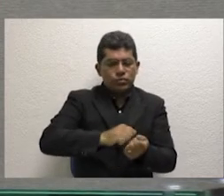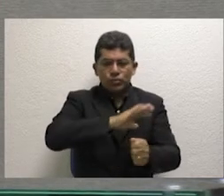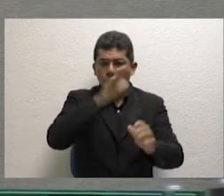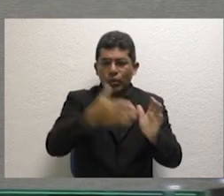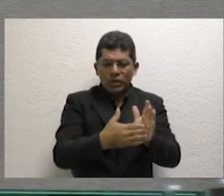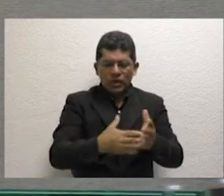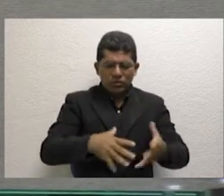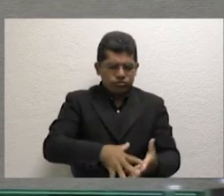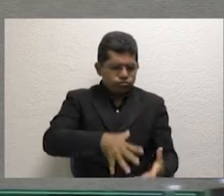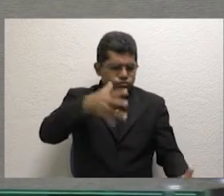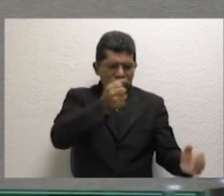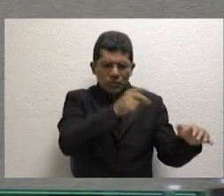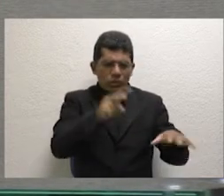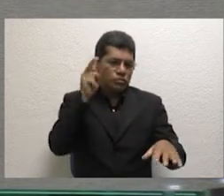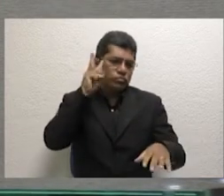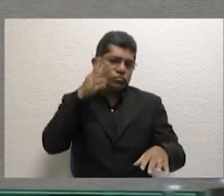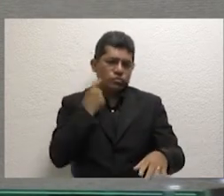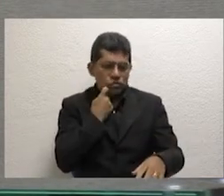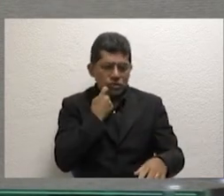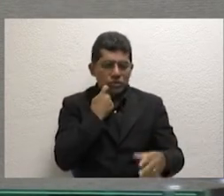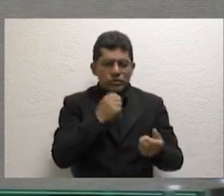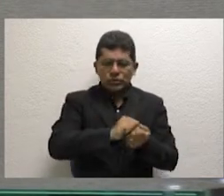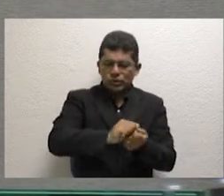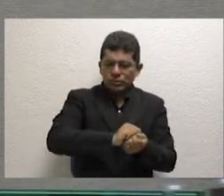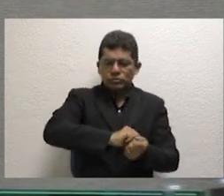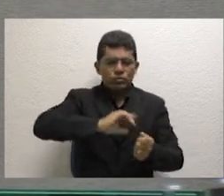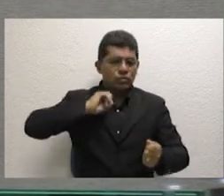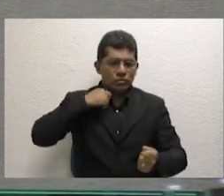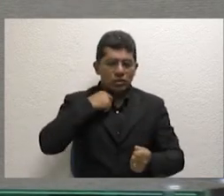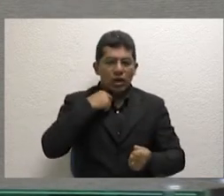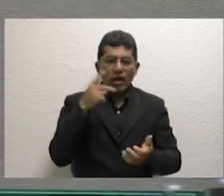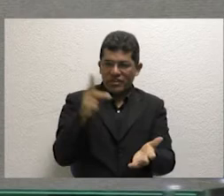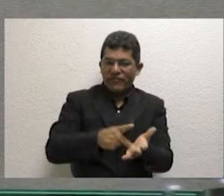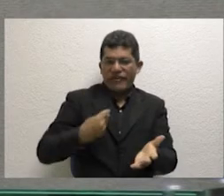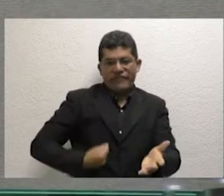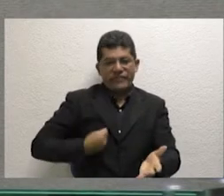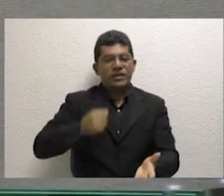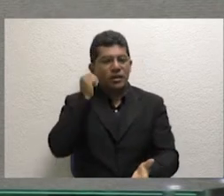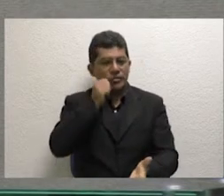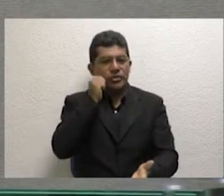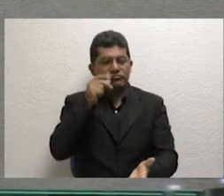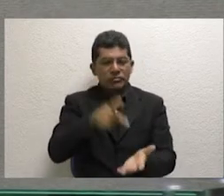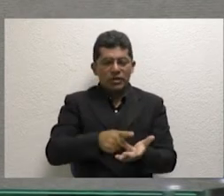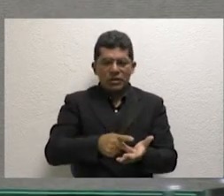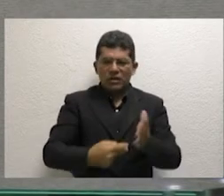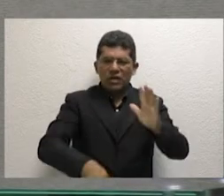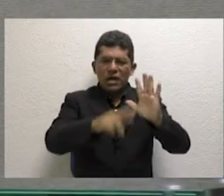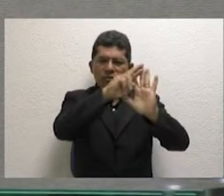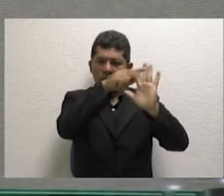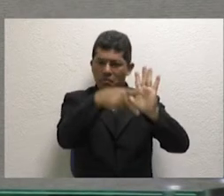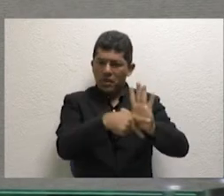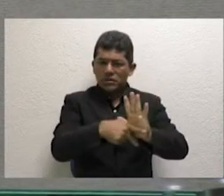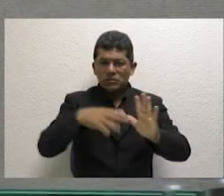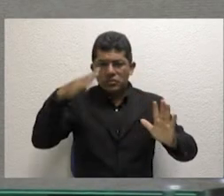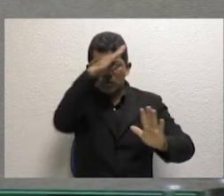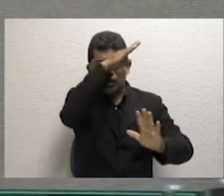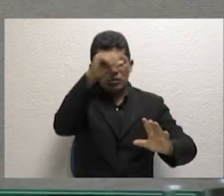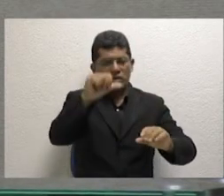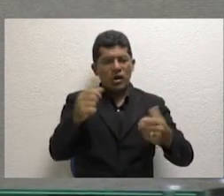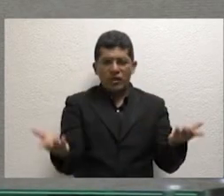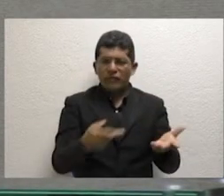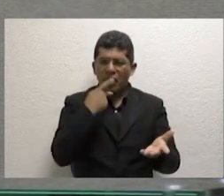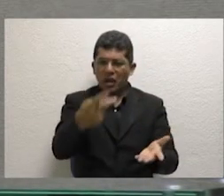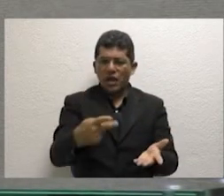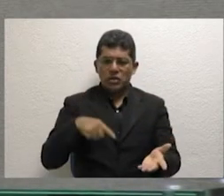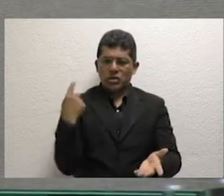essa é a realidade das mulheres e nós não permitimos que uma reforma da previdência venha dizer que